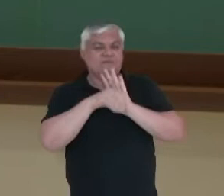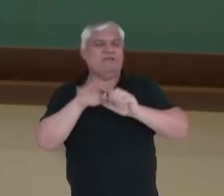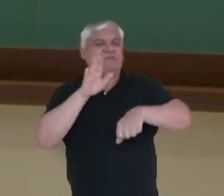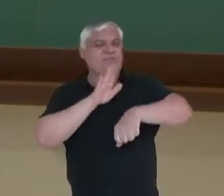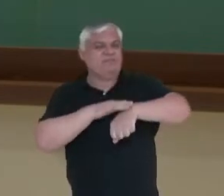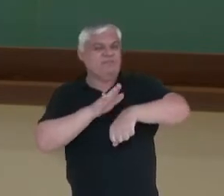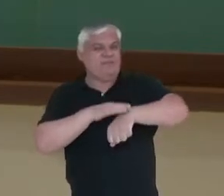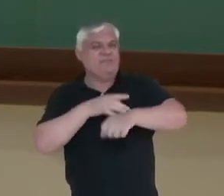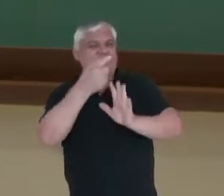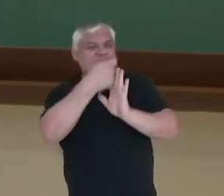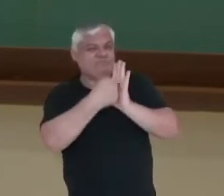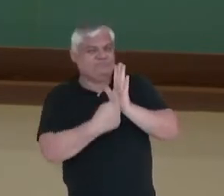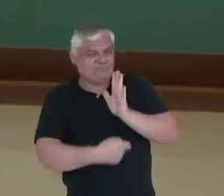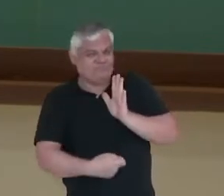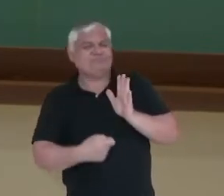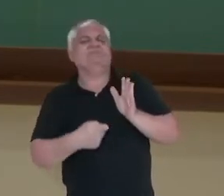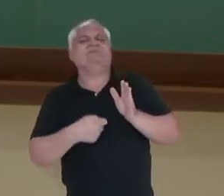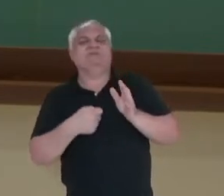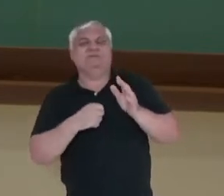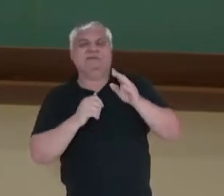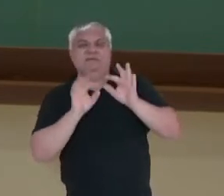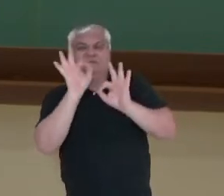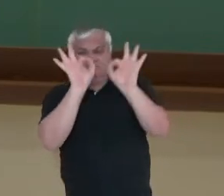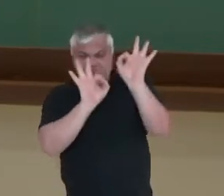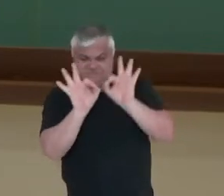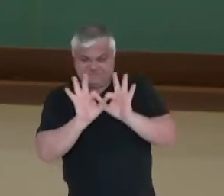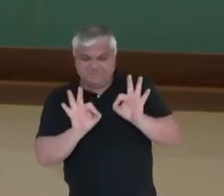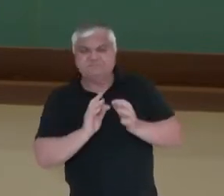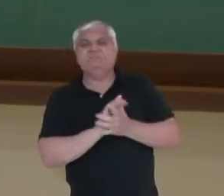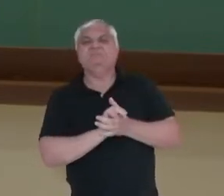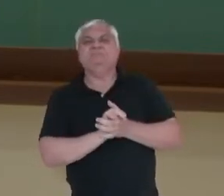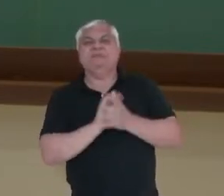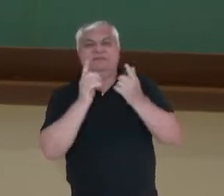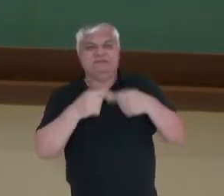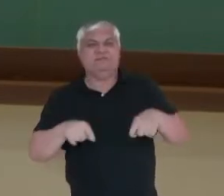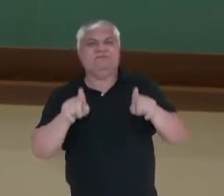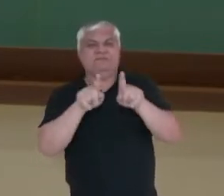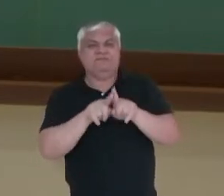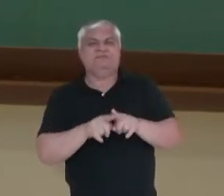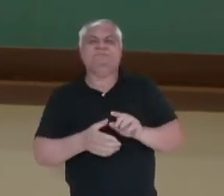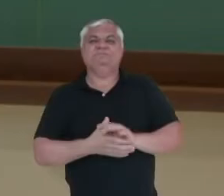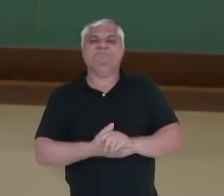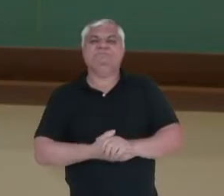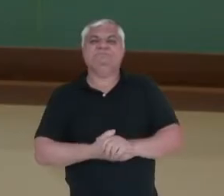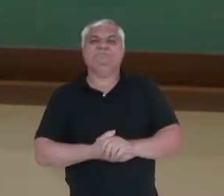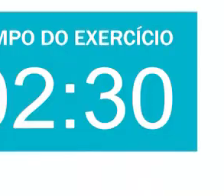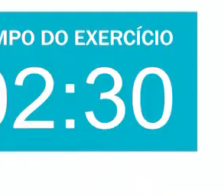para vocês anotarem a atividade, a estruturarem como vão fazer e a gente já retorna.